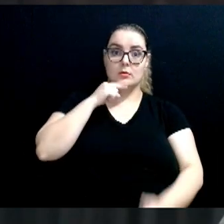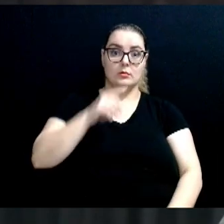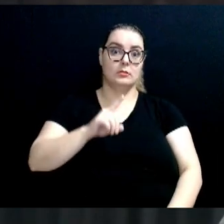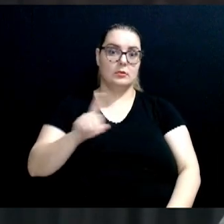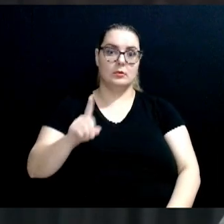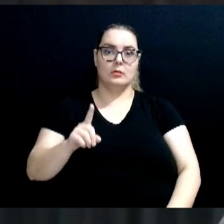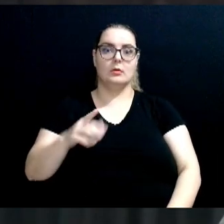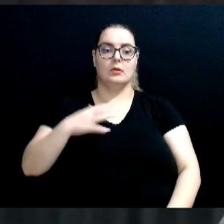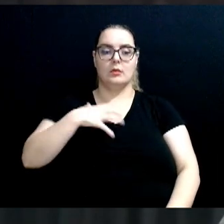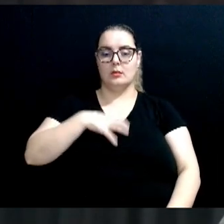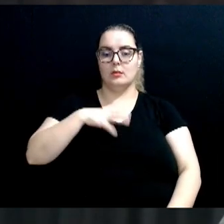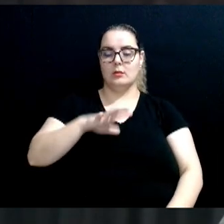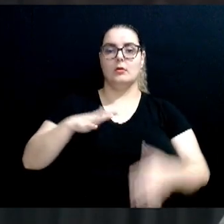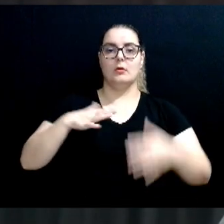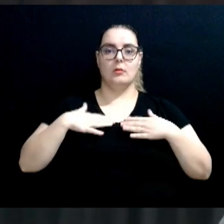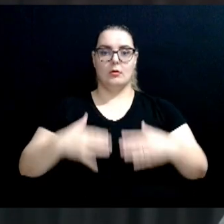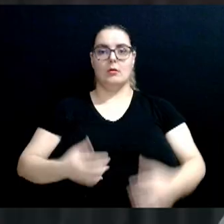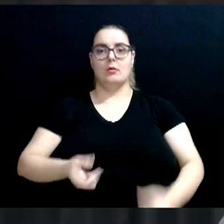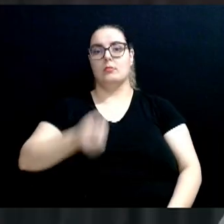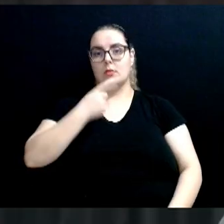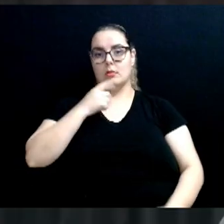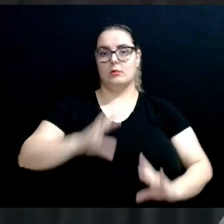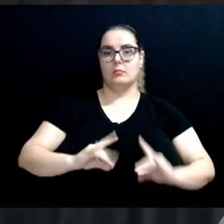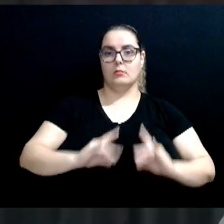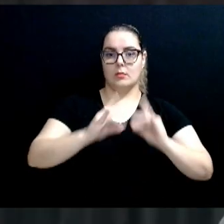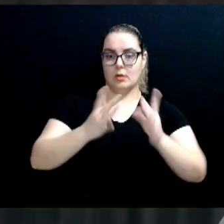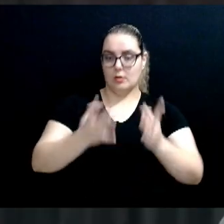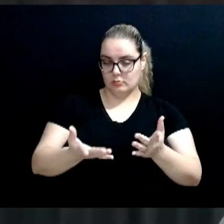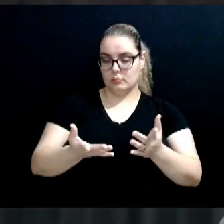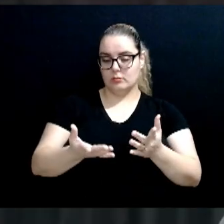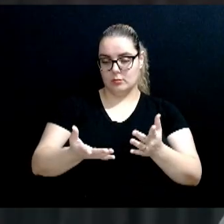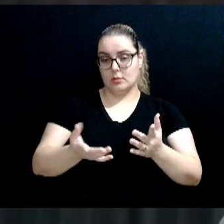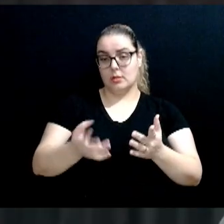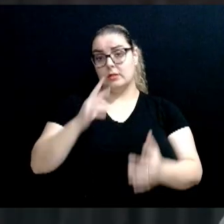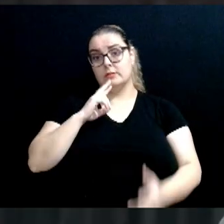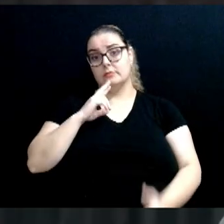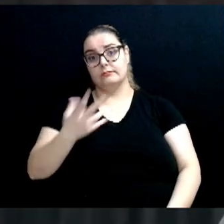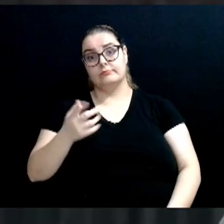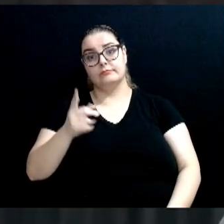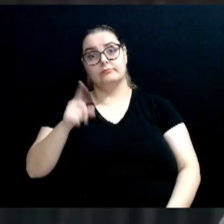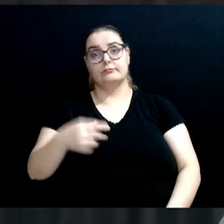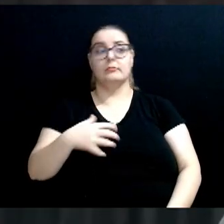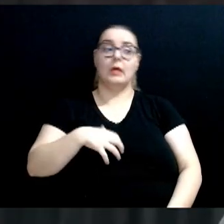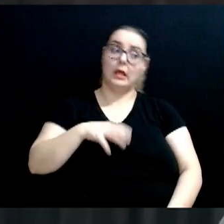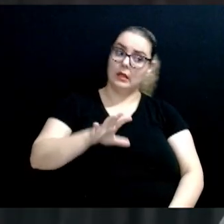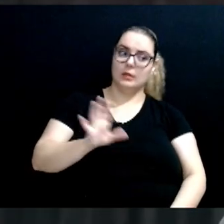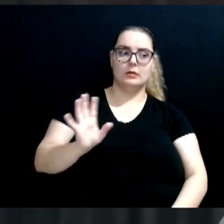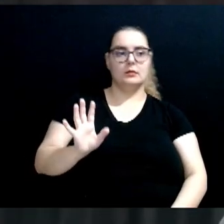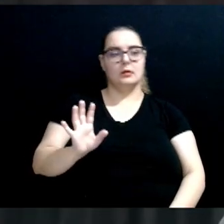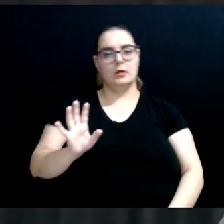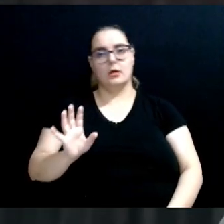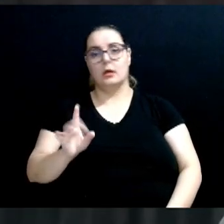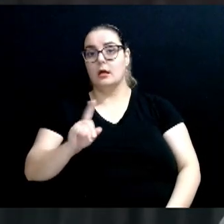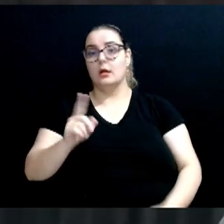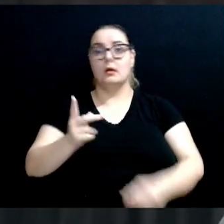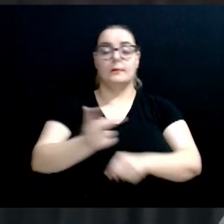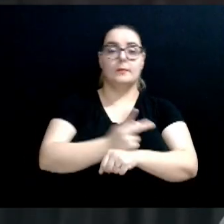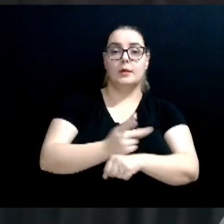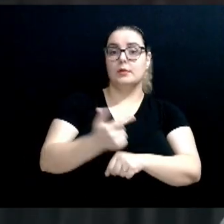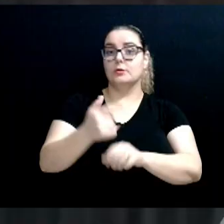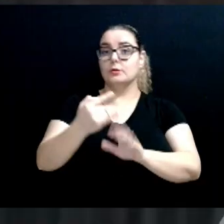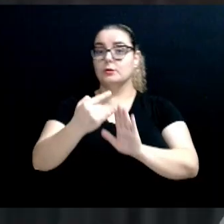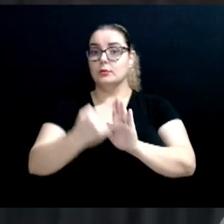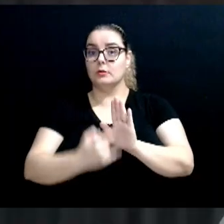porque eu tomei hormônios. Então, acaba que a resposta gente, é isso. Mas não procura, eu não tenho documento, porque